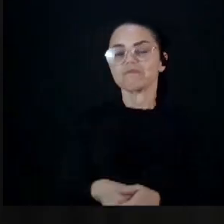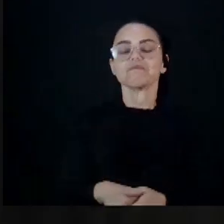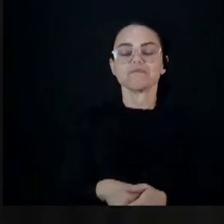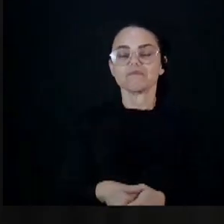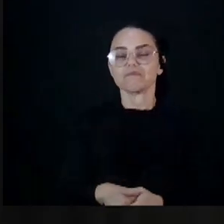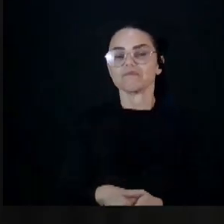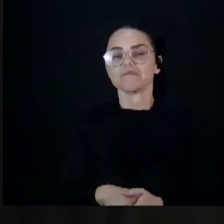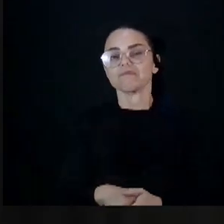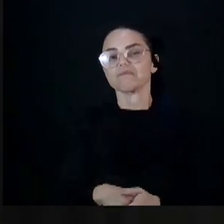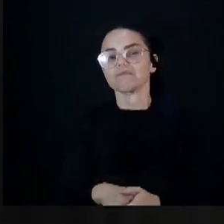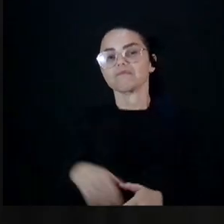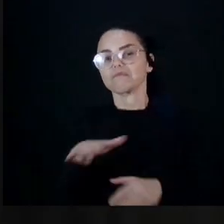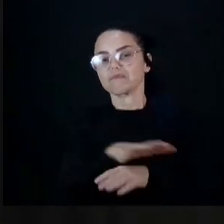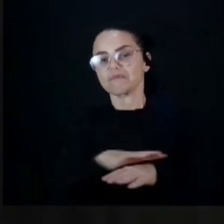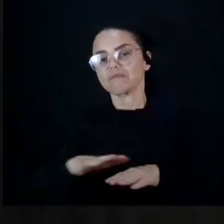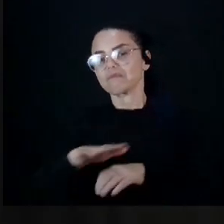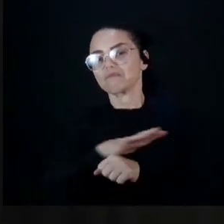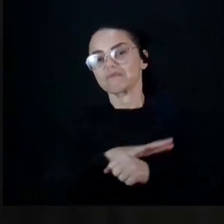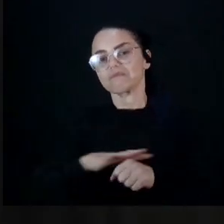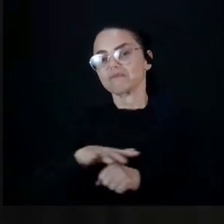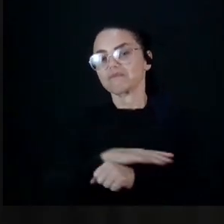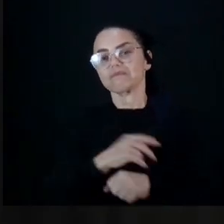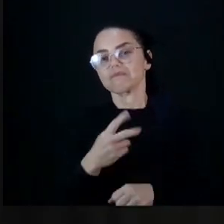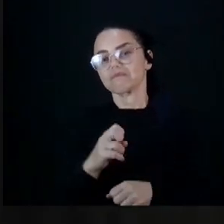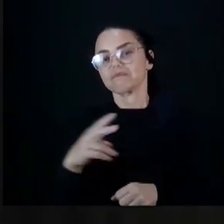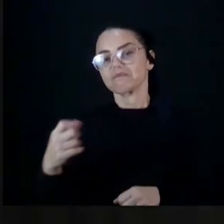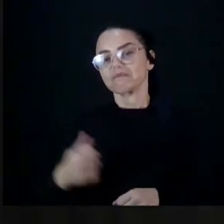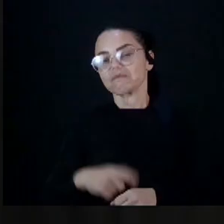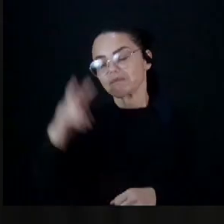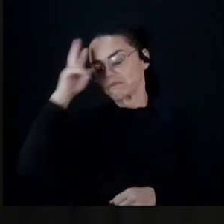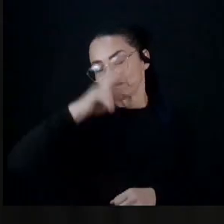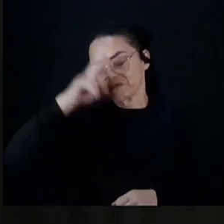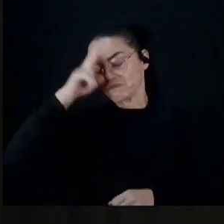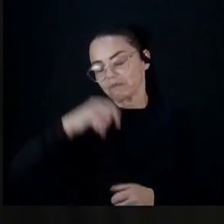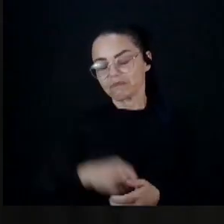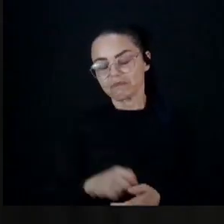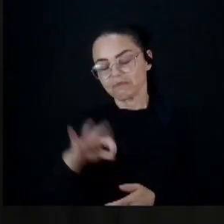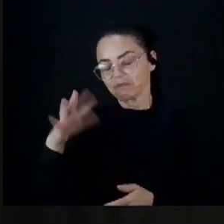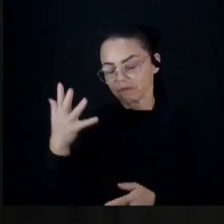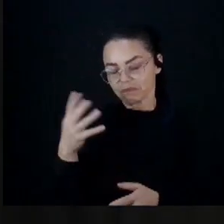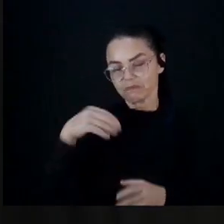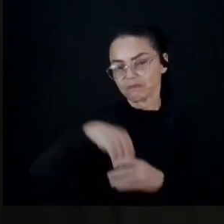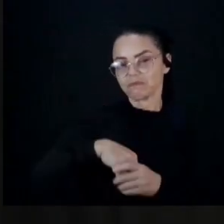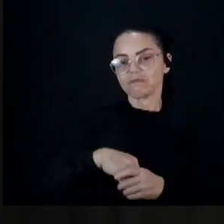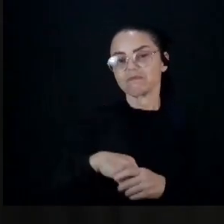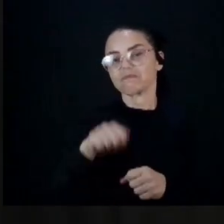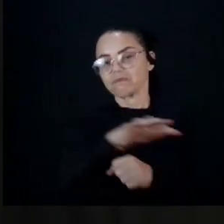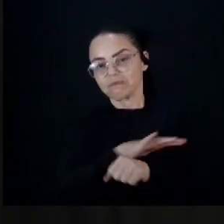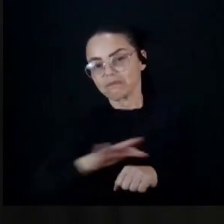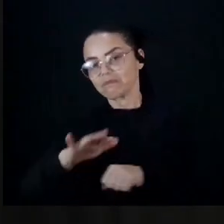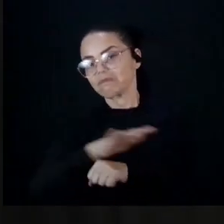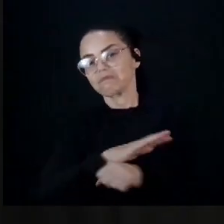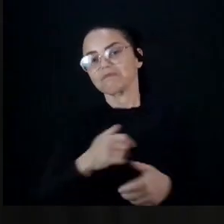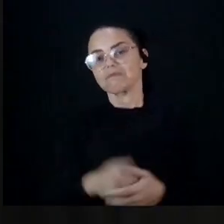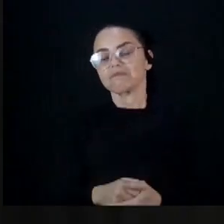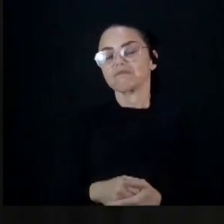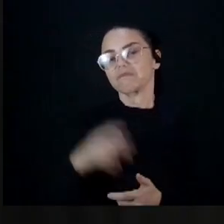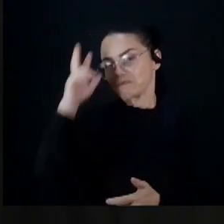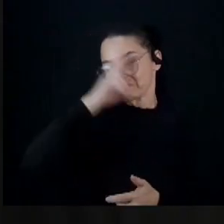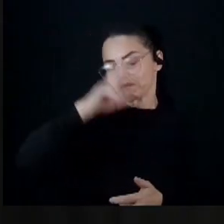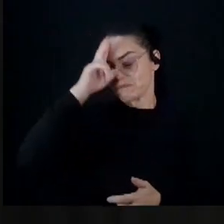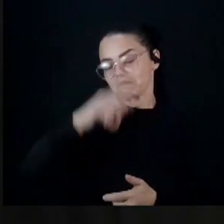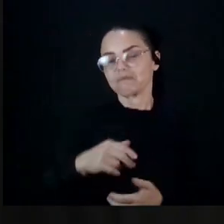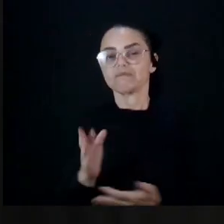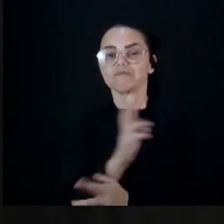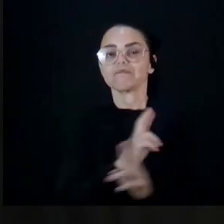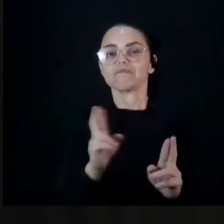Copa de 2026 pode ser lembrada não apenas pelo que acontecer dentro de campo, mas também por marcar uma nova relação entre o